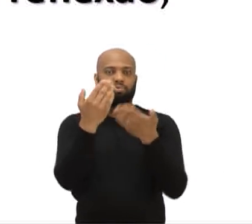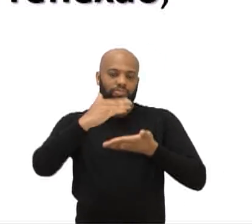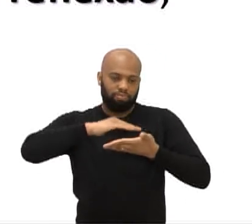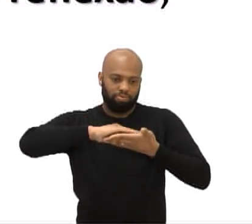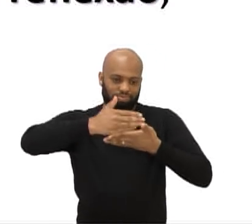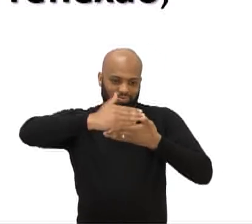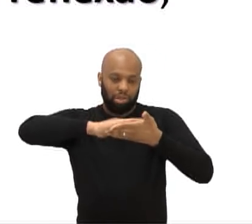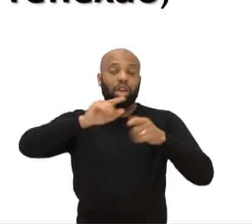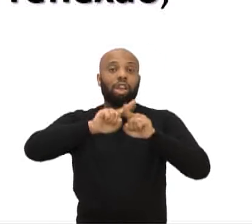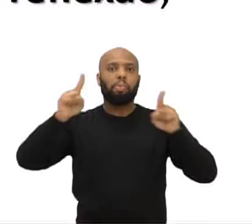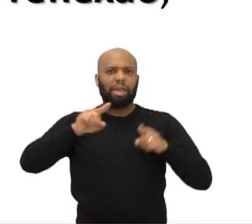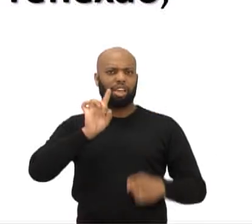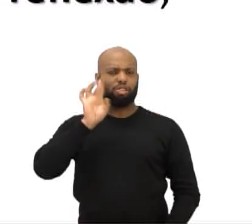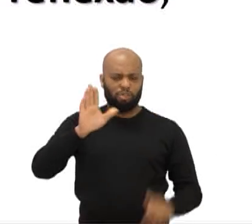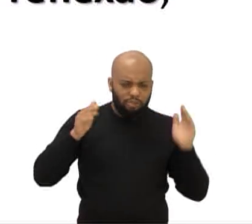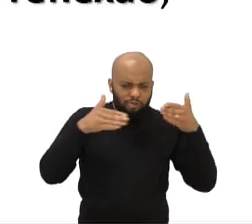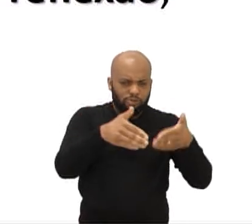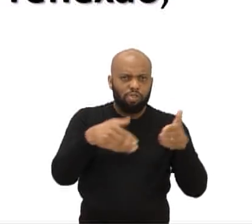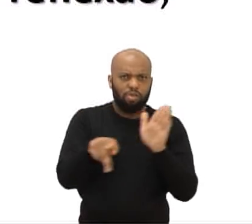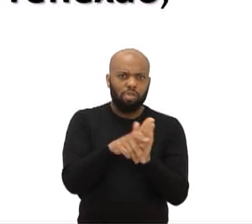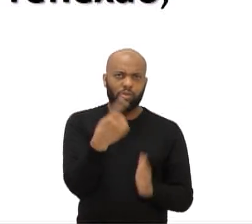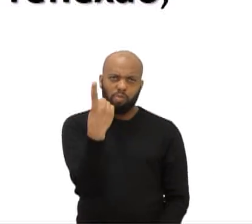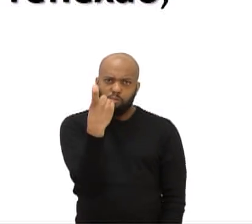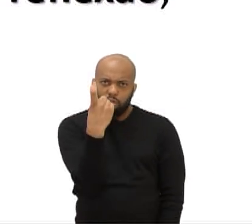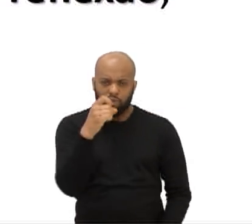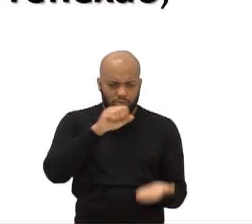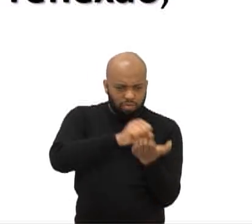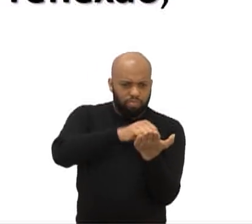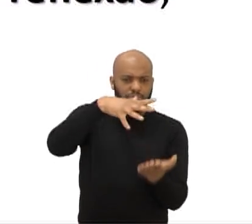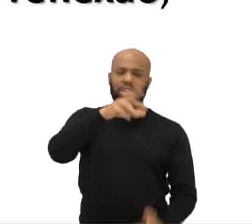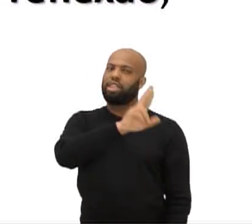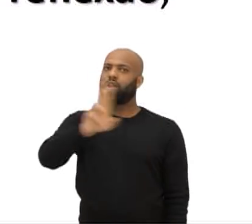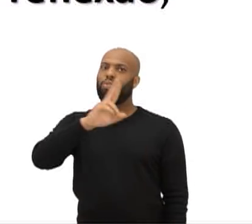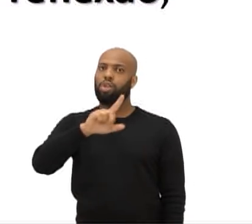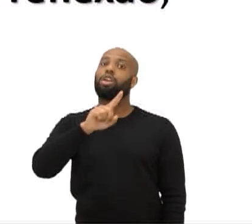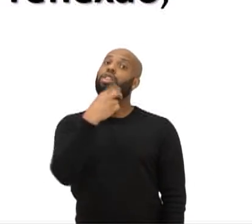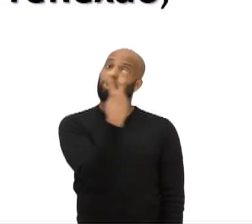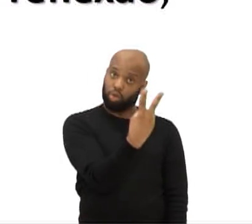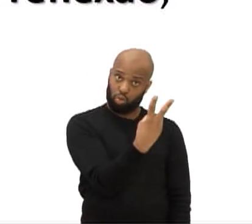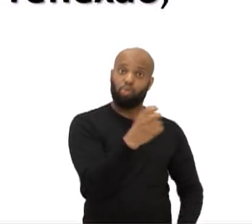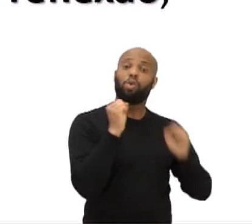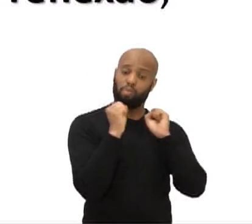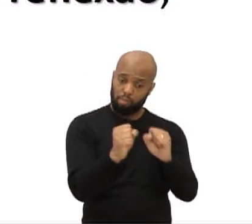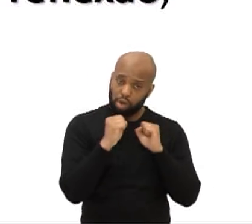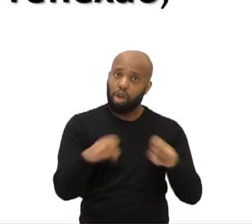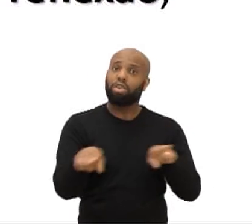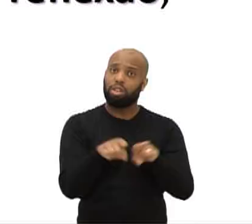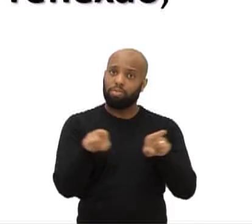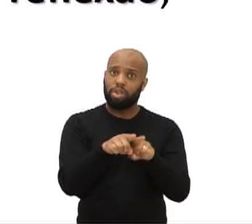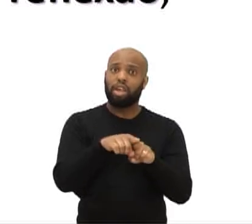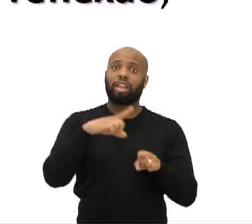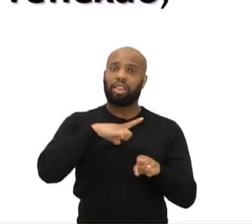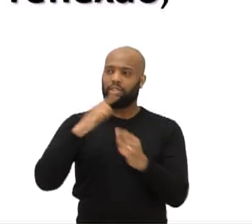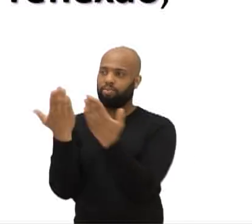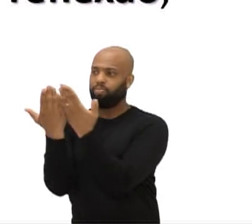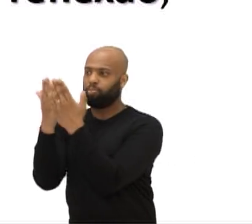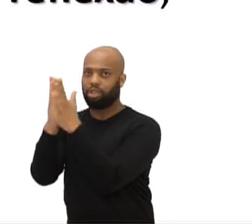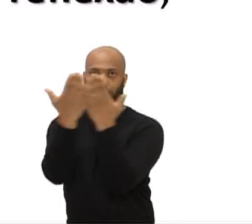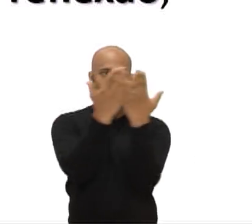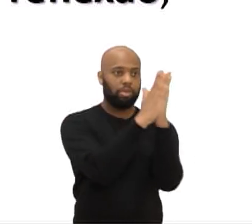não fica restrita apenas a uma figura. Duas figuras podem ser simétricas uma à